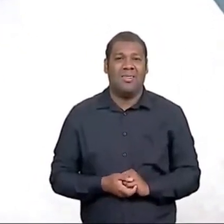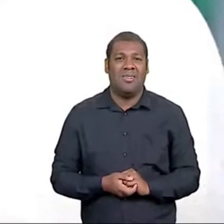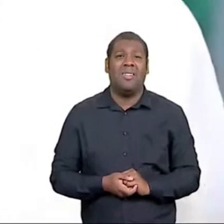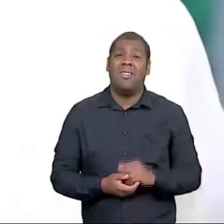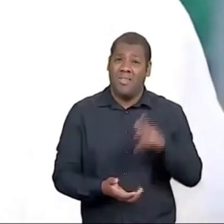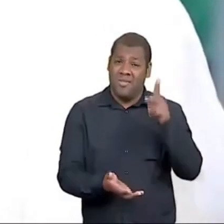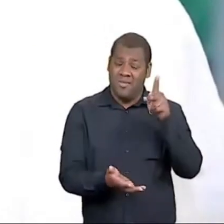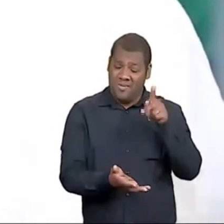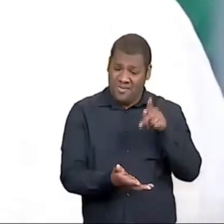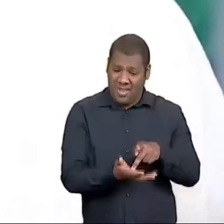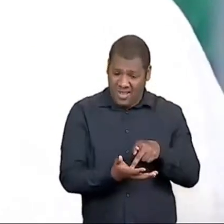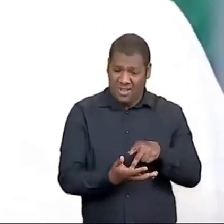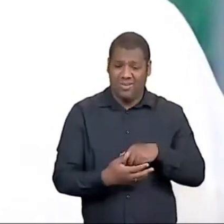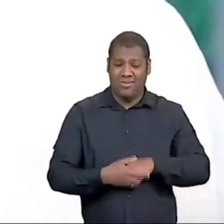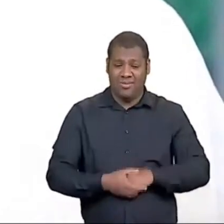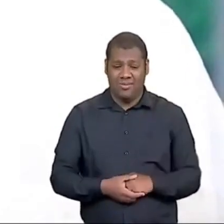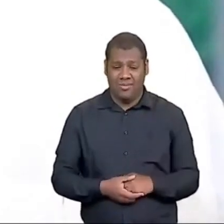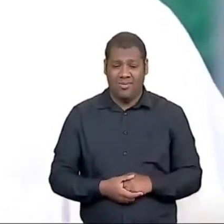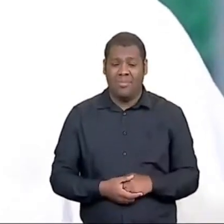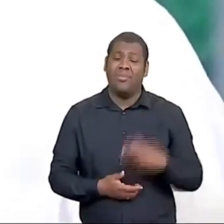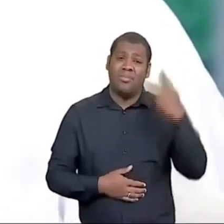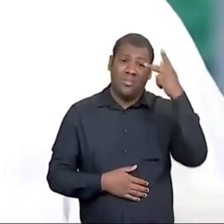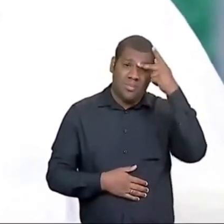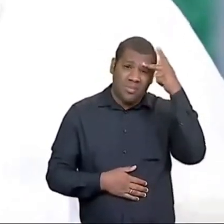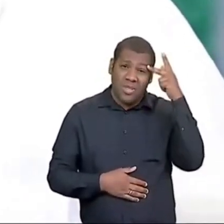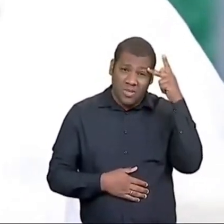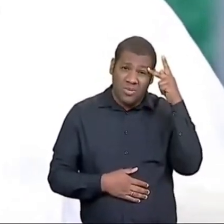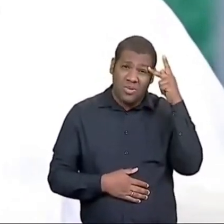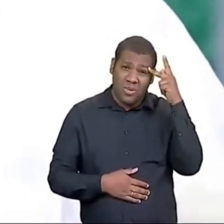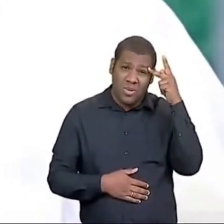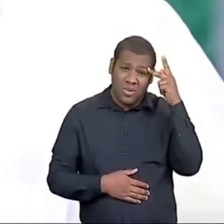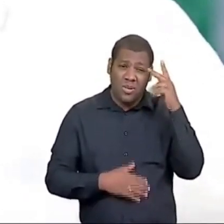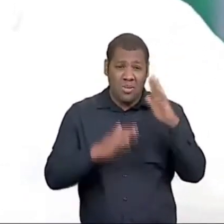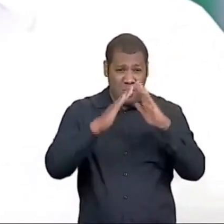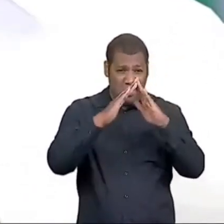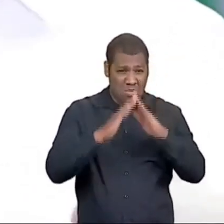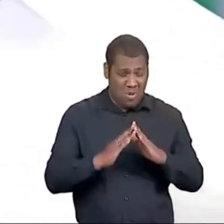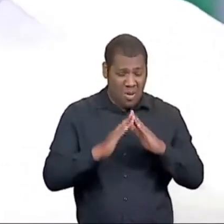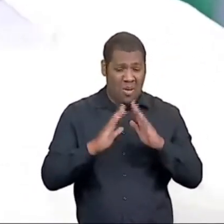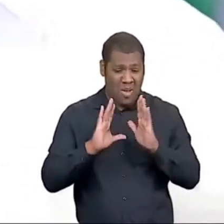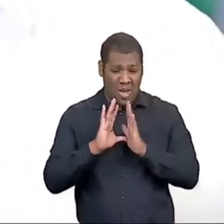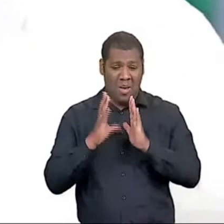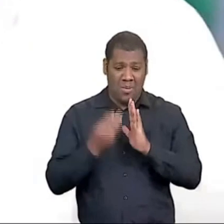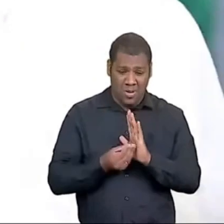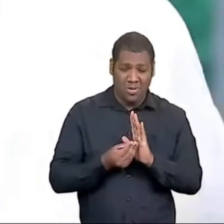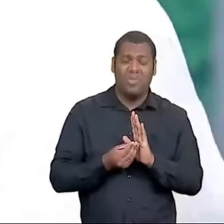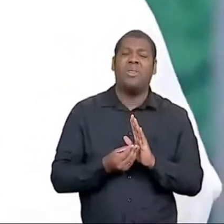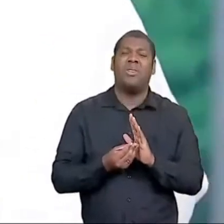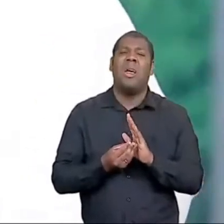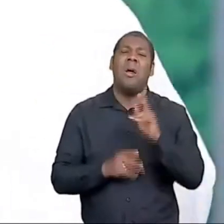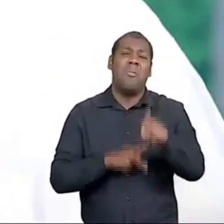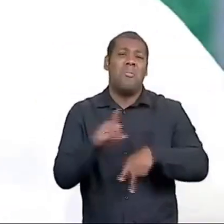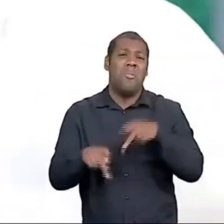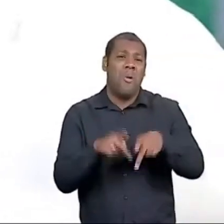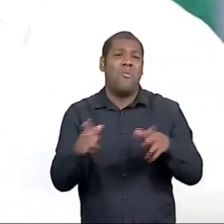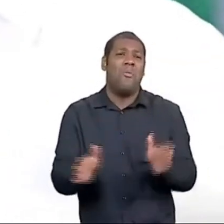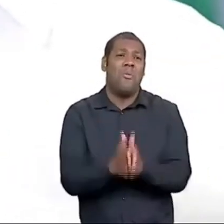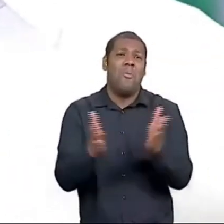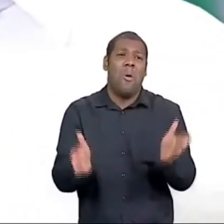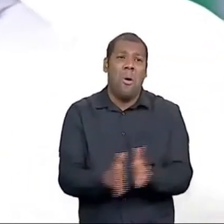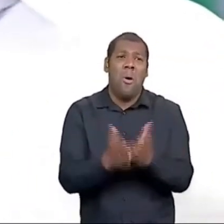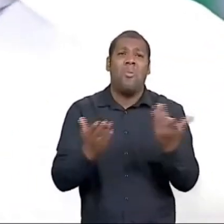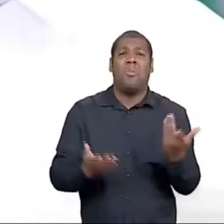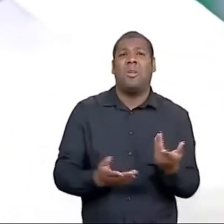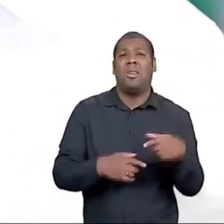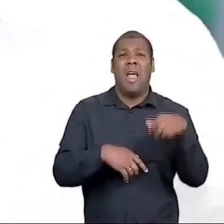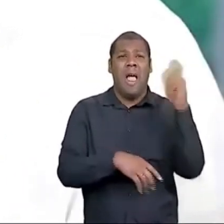A verdade é que as pessoas que moram, sabe, na Amazônia, tem muita gente pobre, muita gente que vive de pesca, muita gente que vive de caça, muita gente que